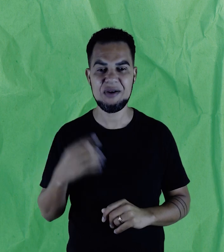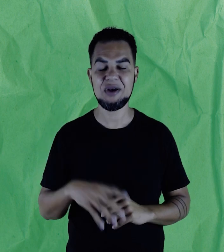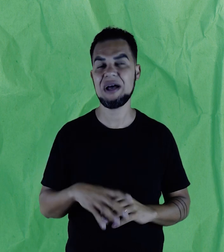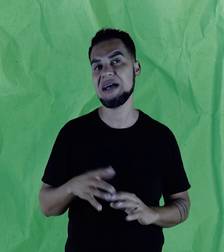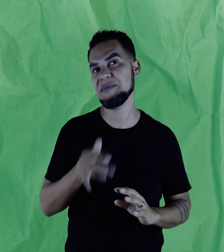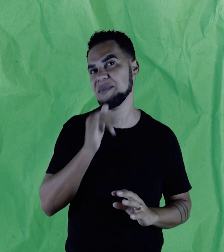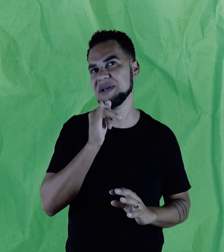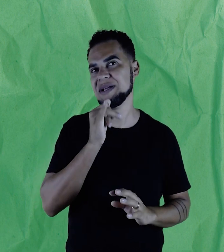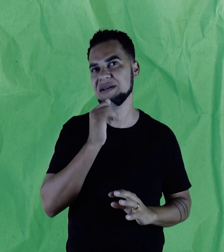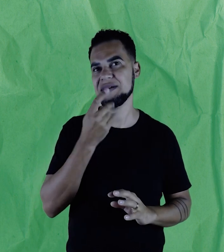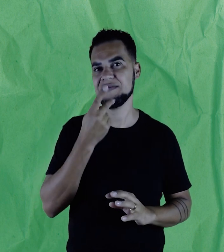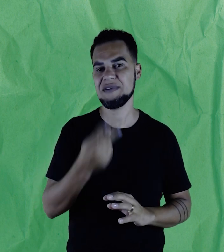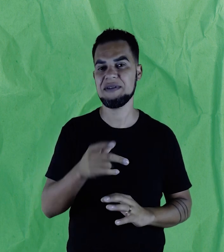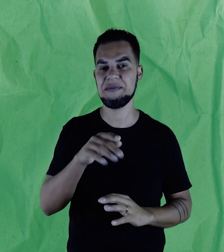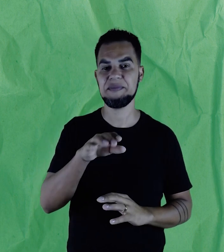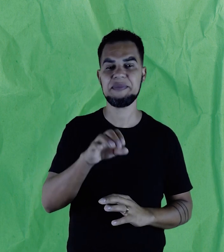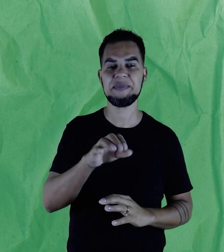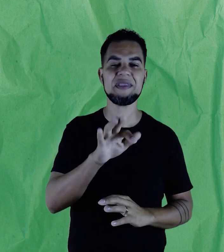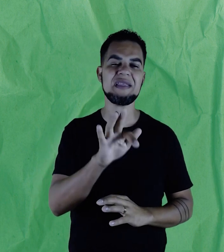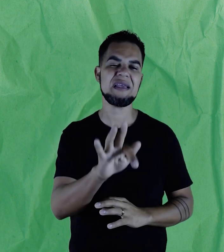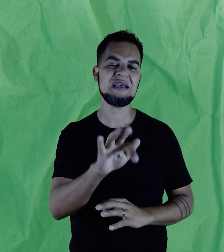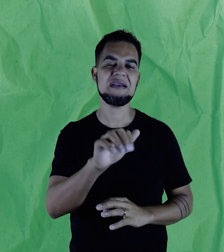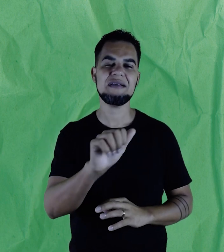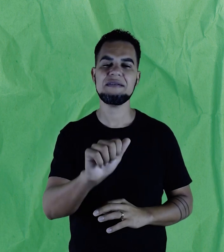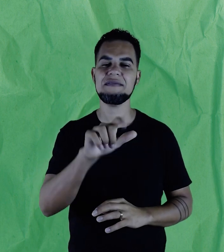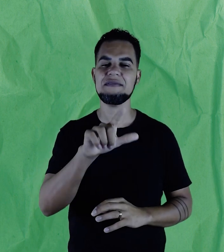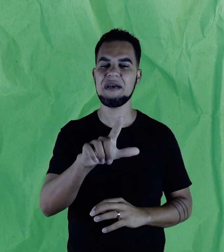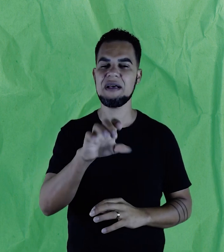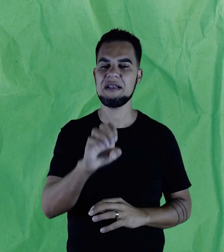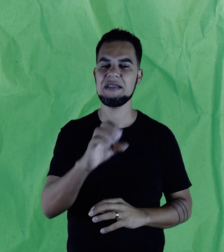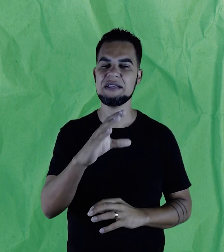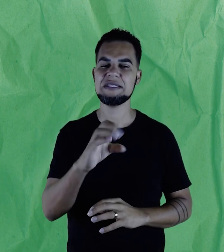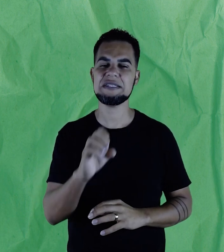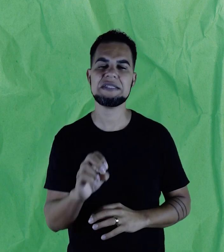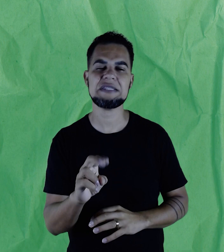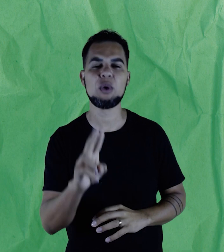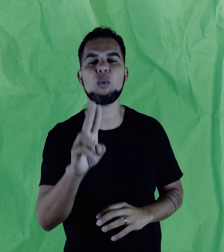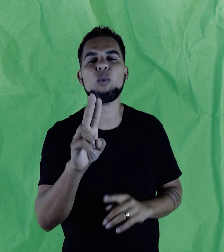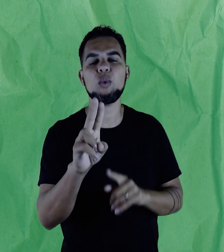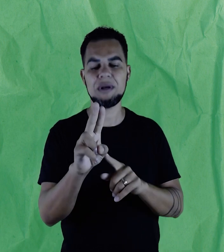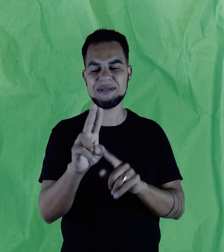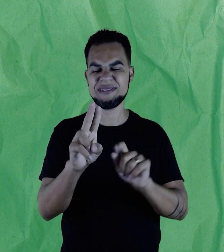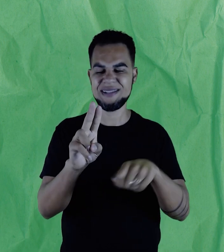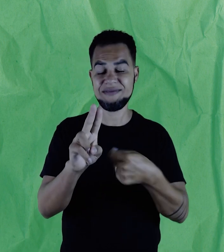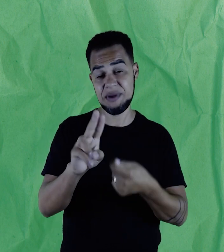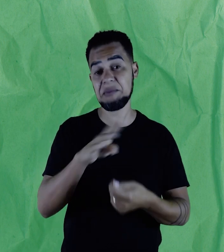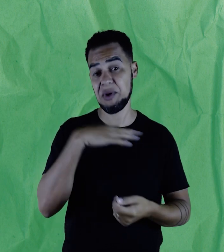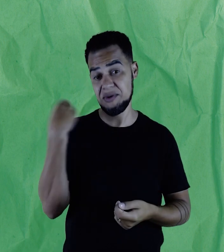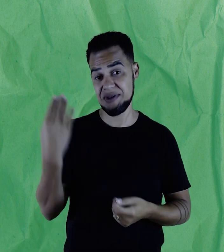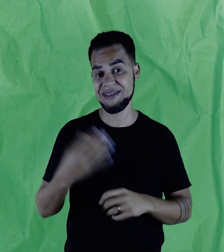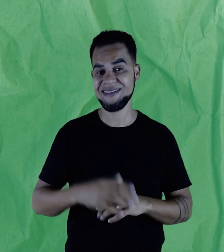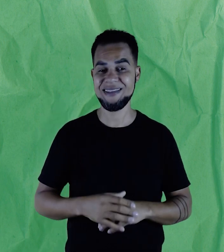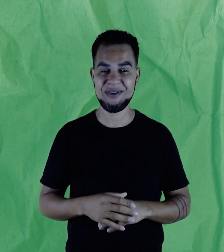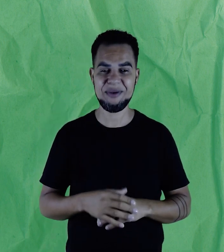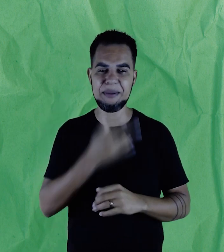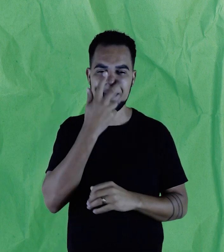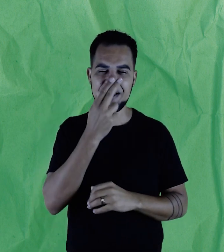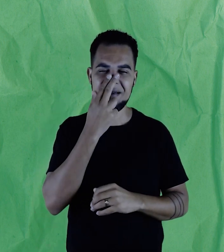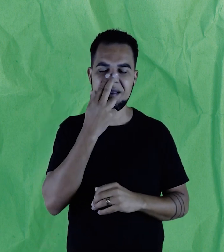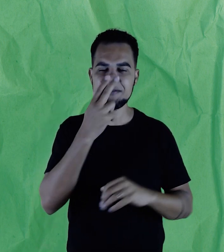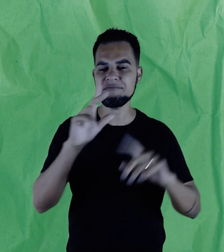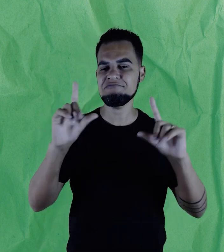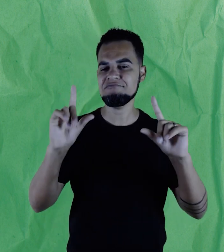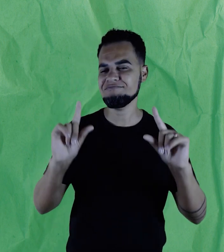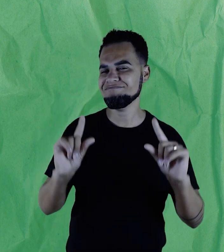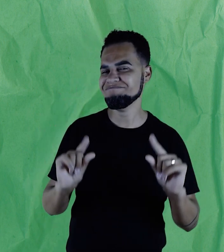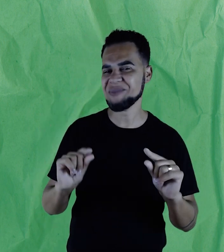uma palavra um pouco mais eufêmica do que morreu. Morreu é mais agressivo. Então, a gente usar um eufemismo para amenizar a